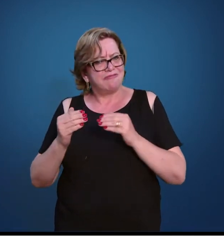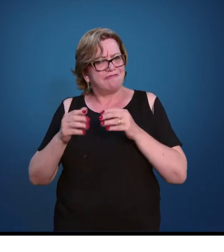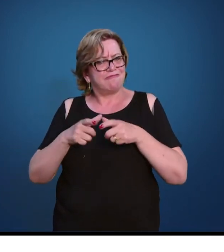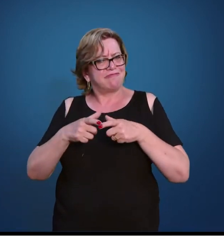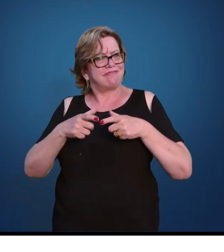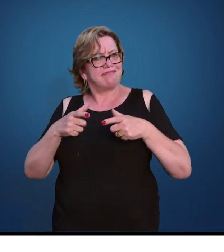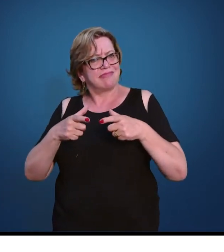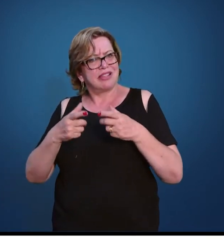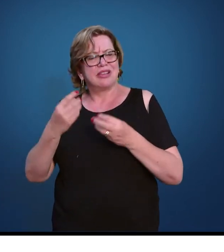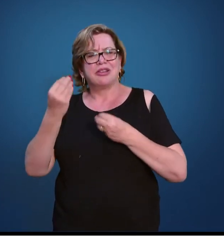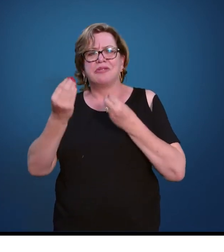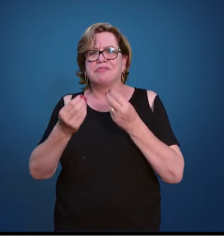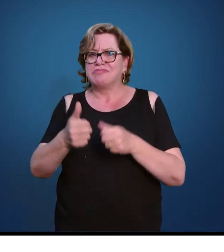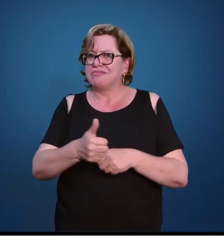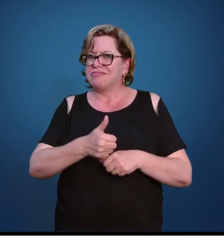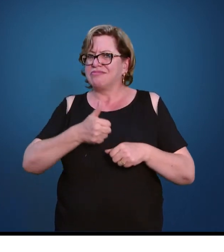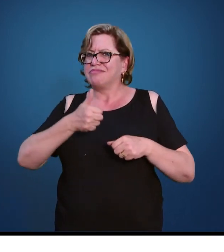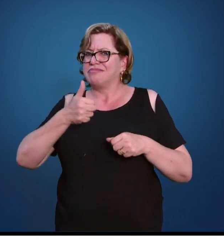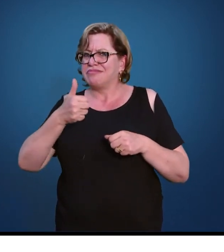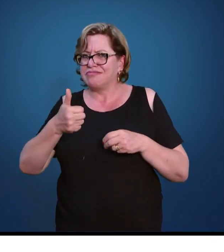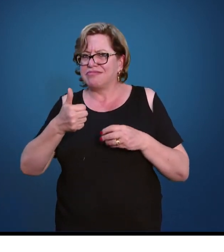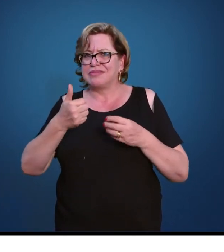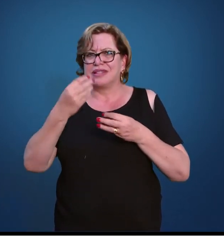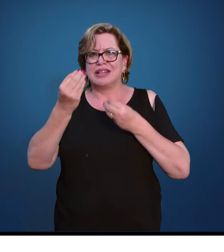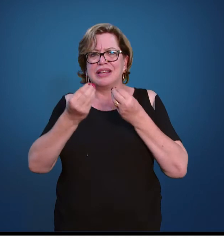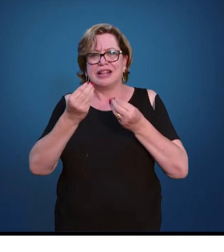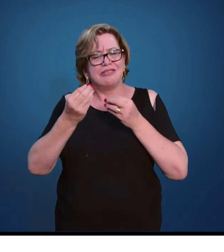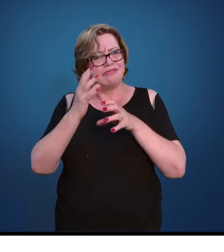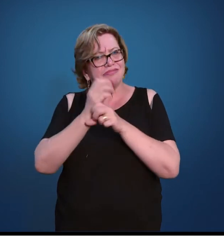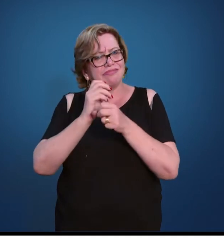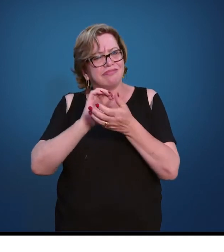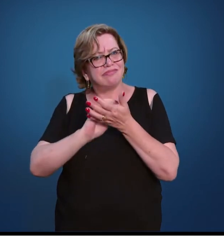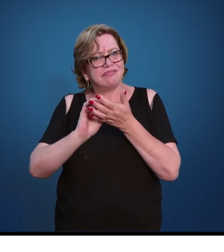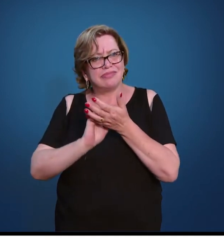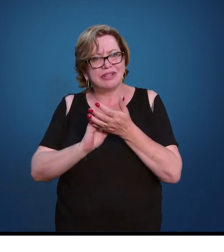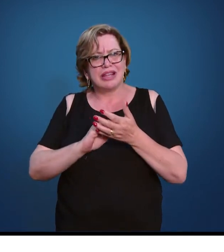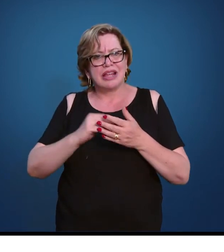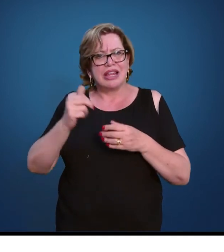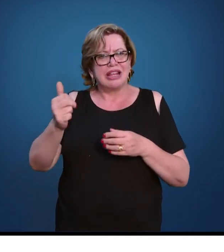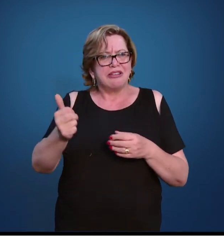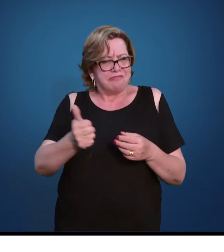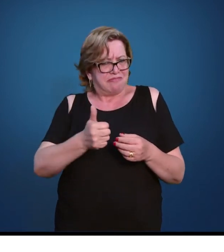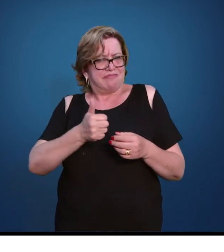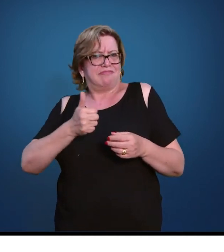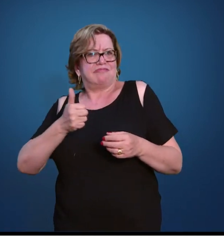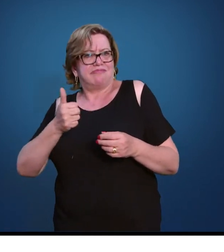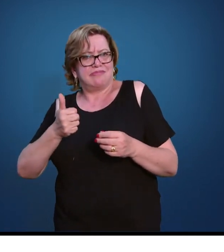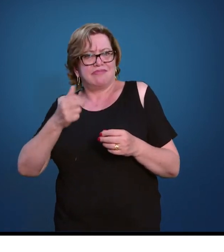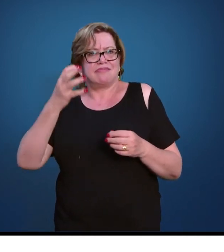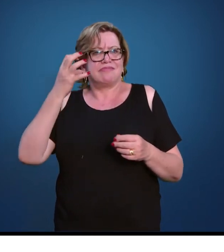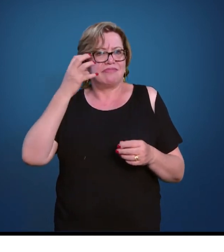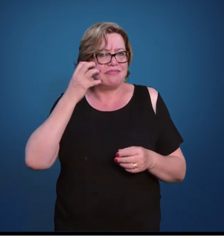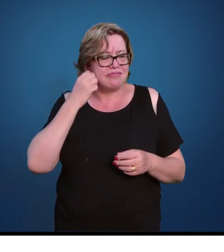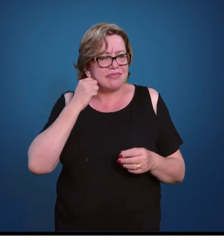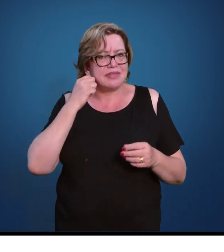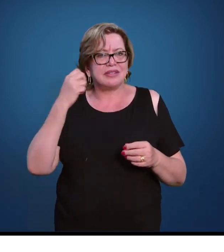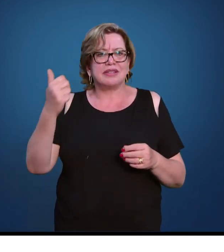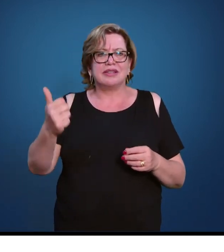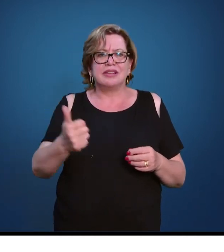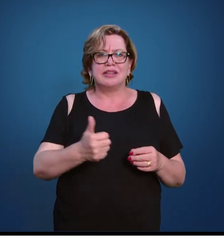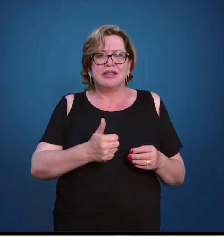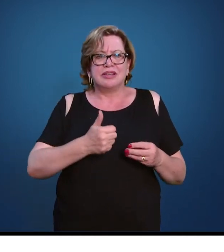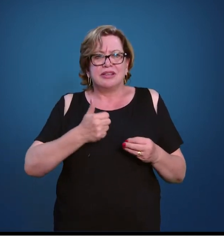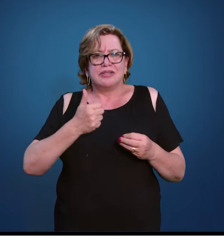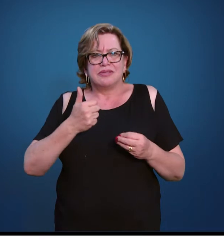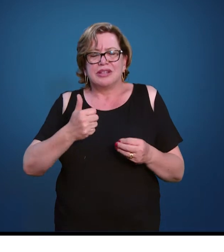melhorando os seus indicadores? Ela está melhorando a sua capacidade de rentabilidade? Ela está